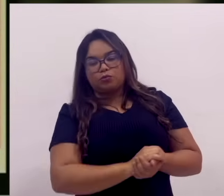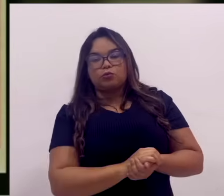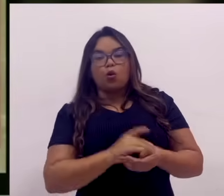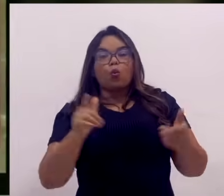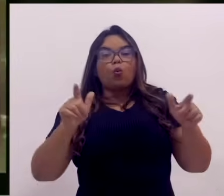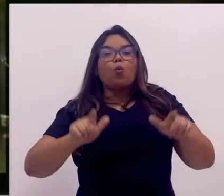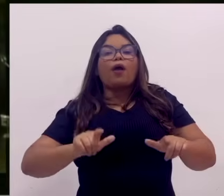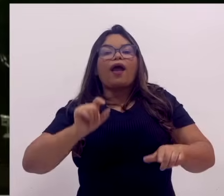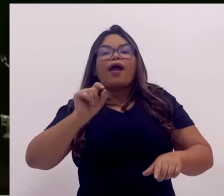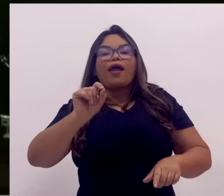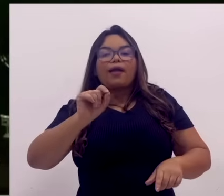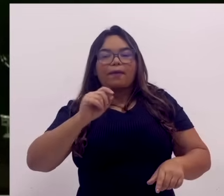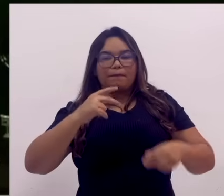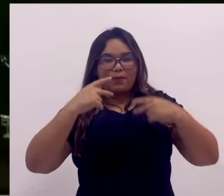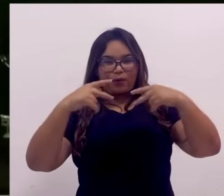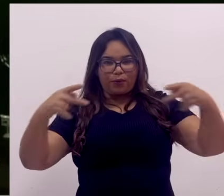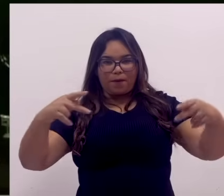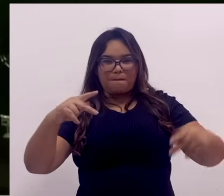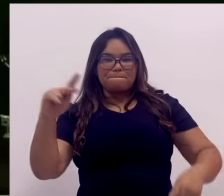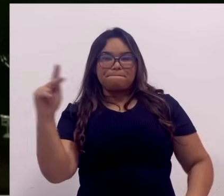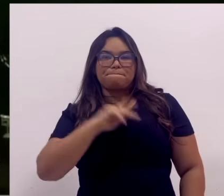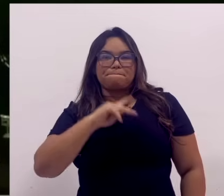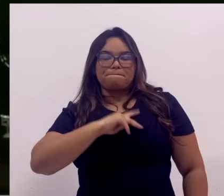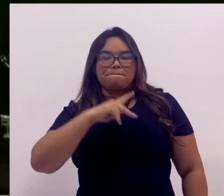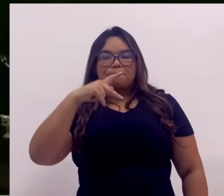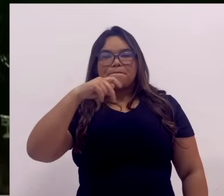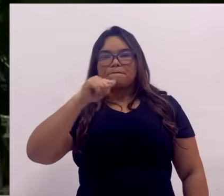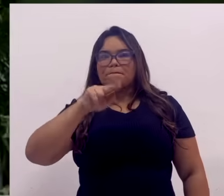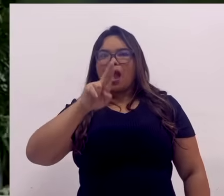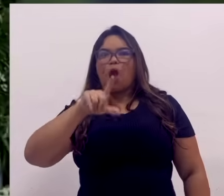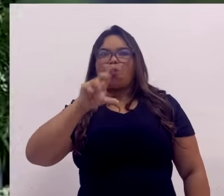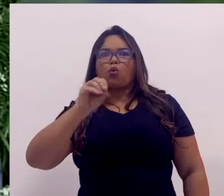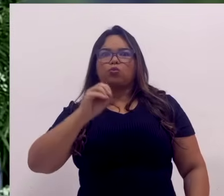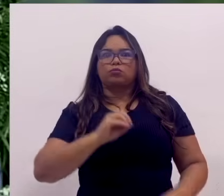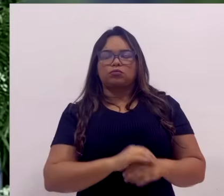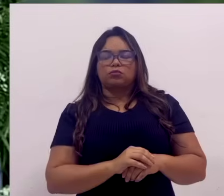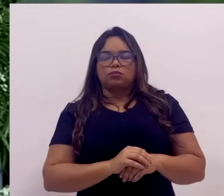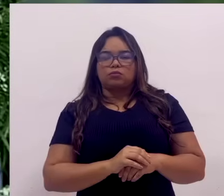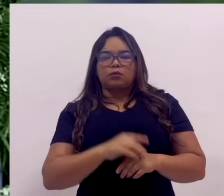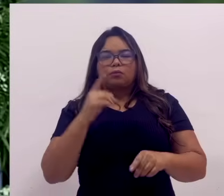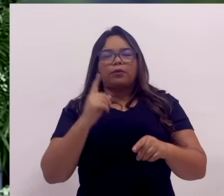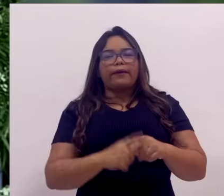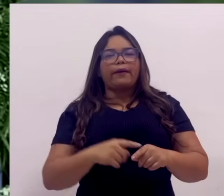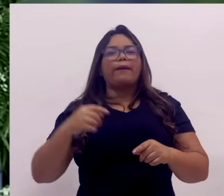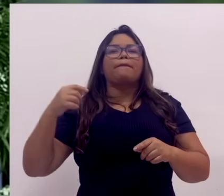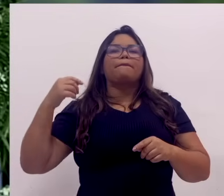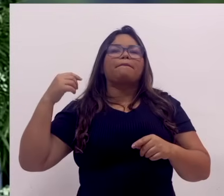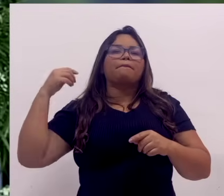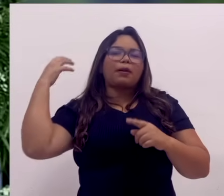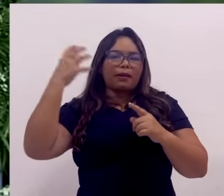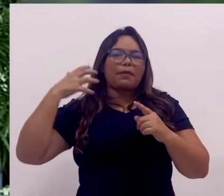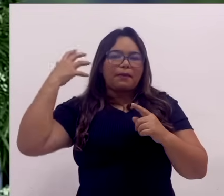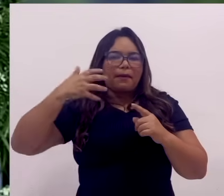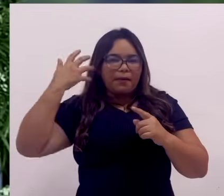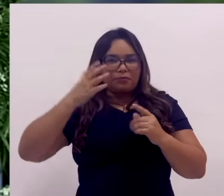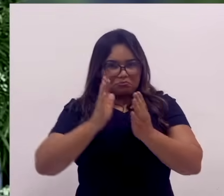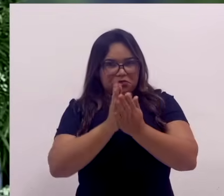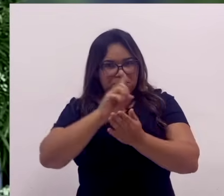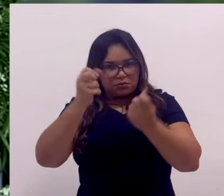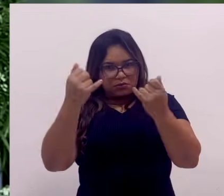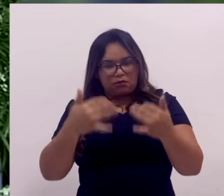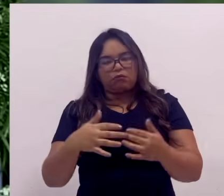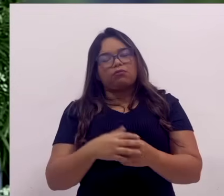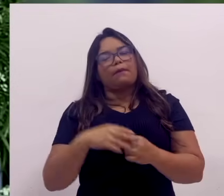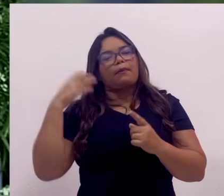Aqui é o local onde Paulo pregou numa noite, e deve ter sido um pregador tedioso, porque seguia pregando horas e horas.